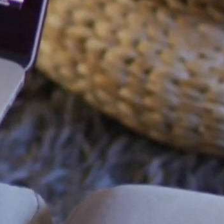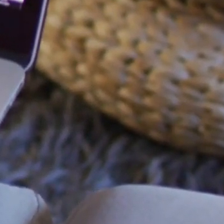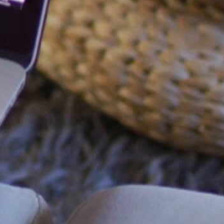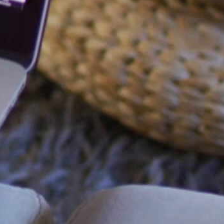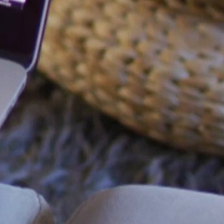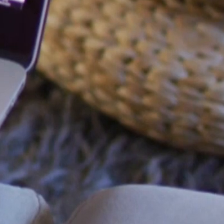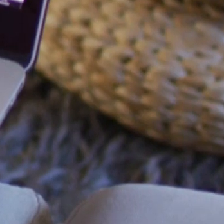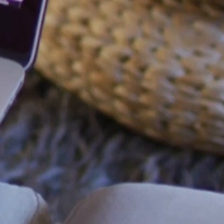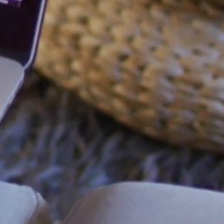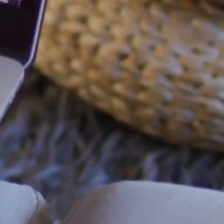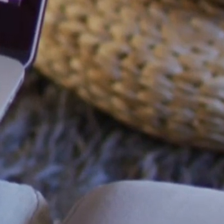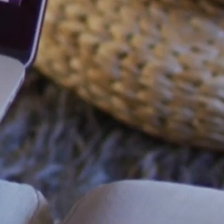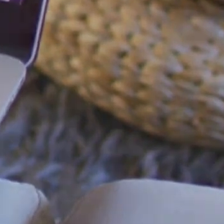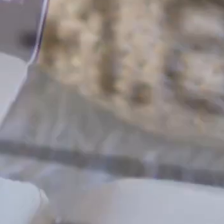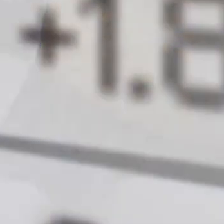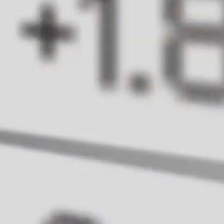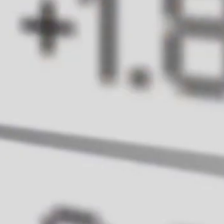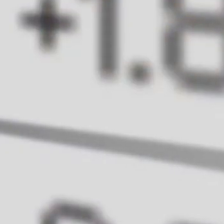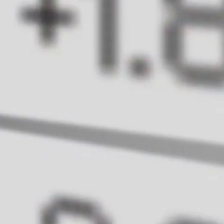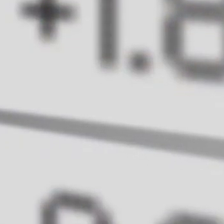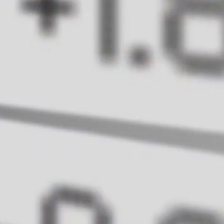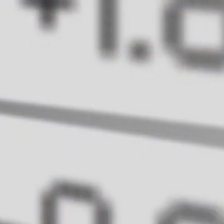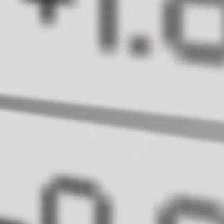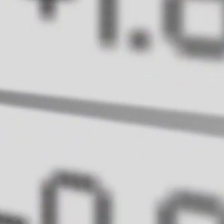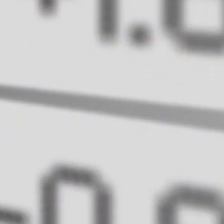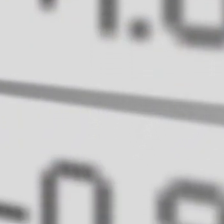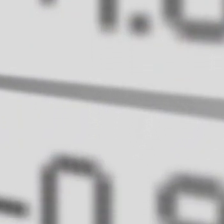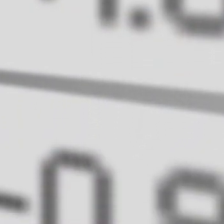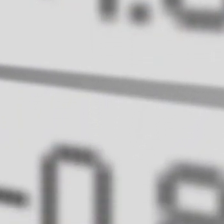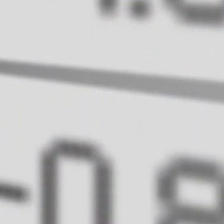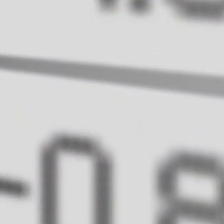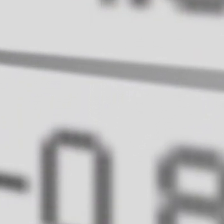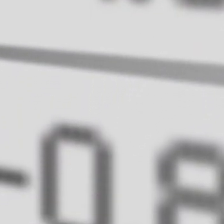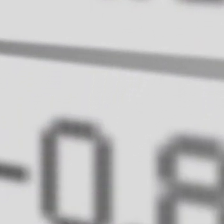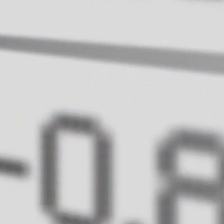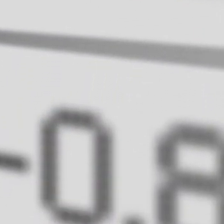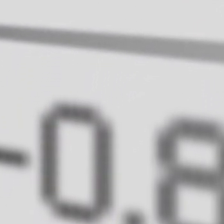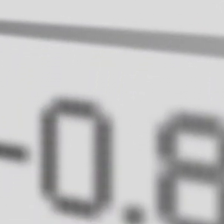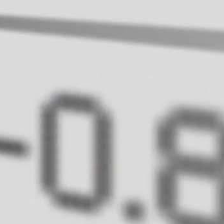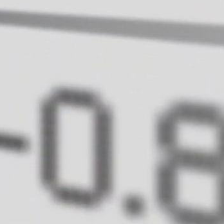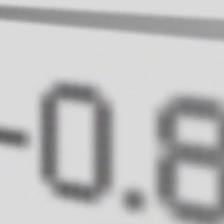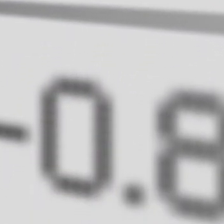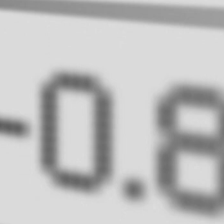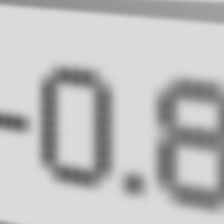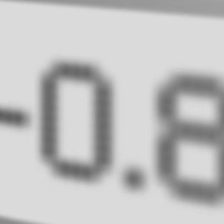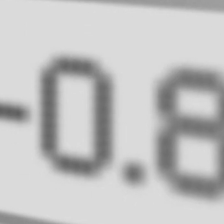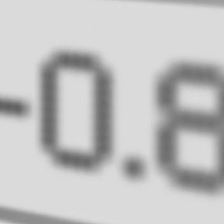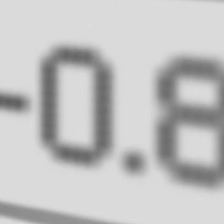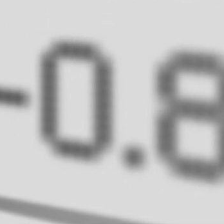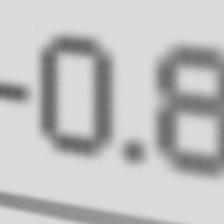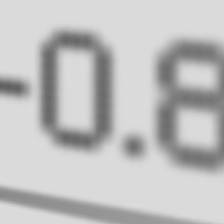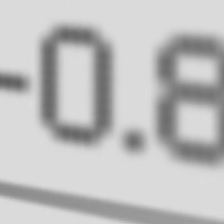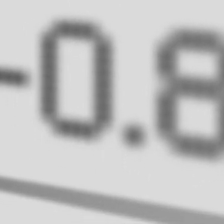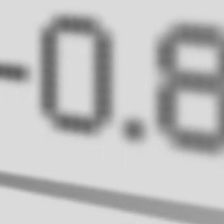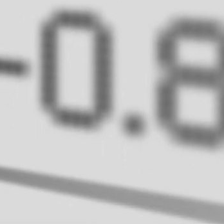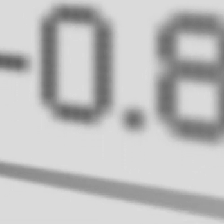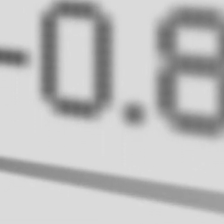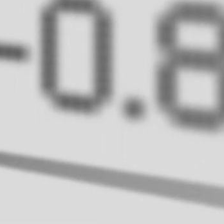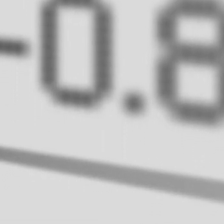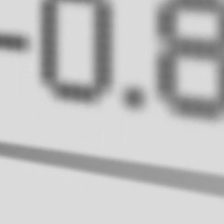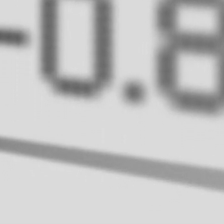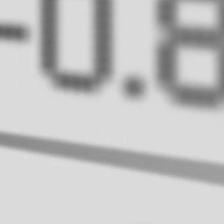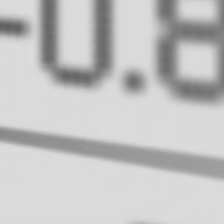baixar essa informação para um aplicativo que muitas vezes você nem sabe quem desenvolveu, quem são as pessoas que estão por trás